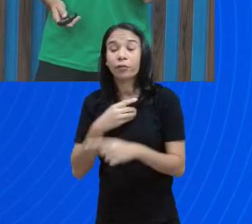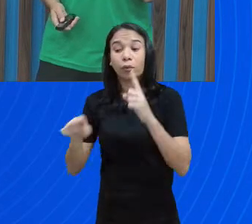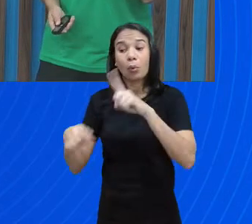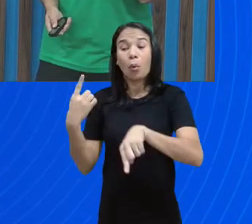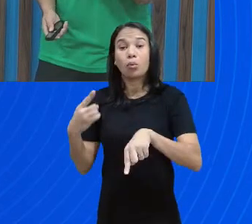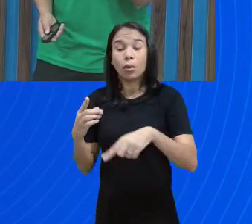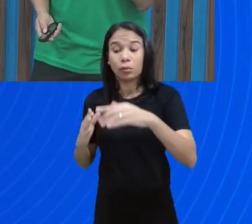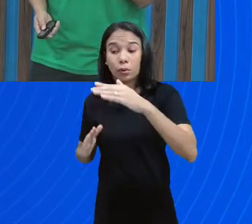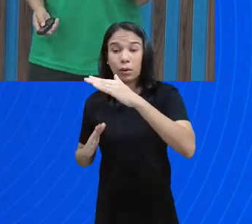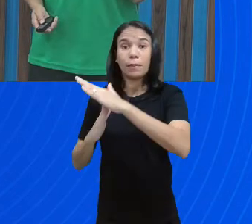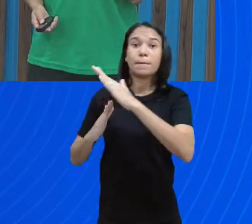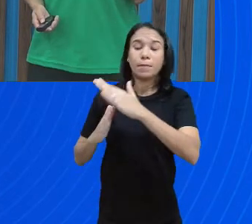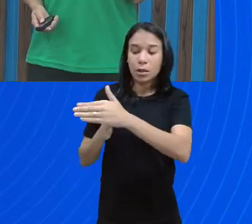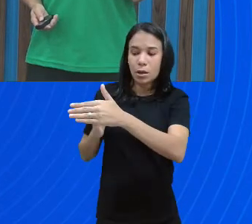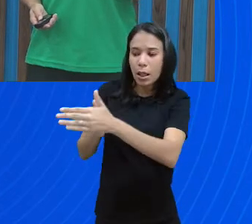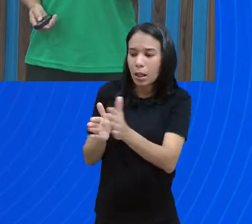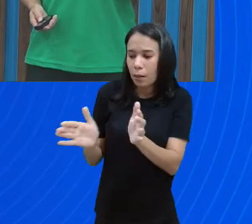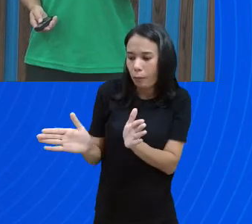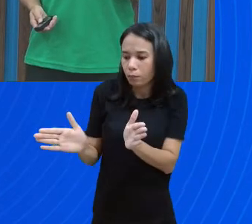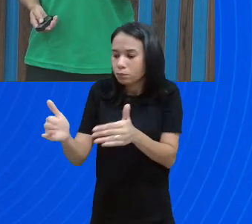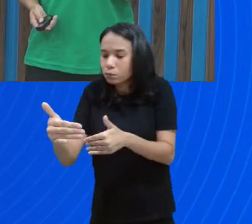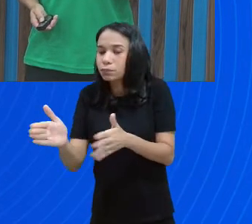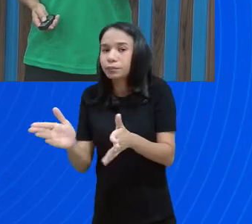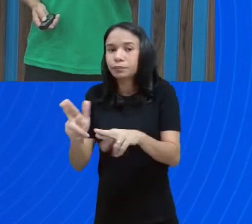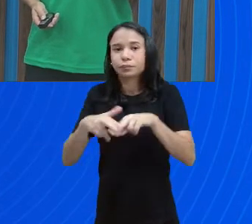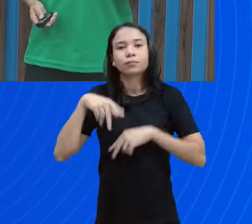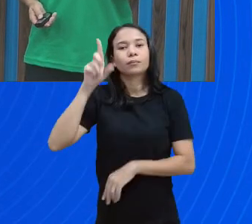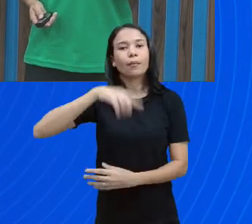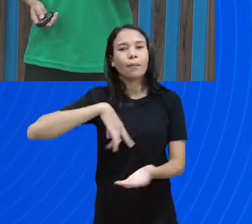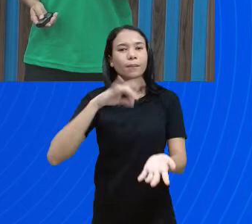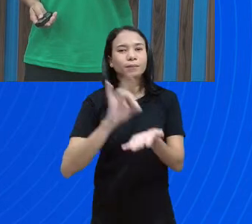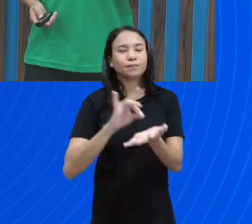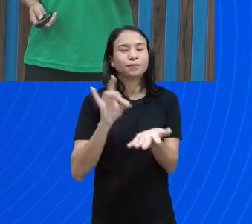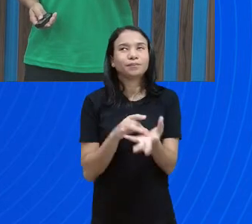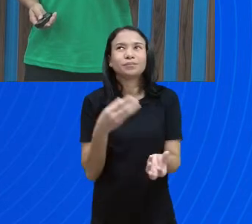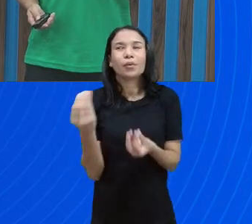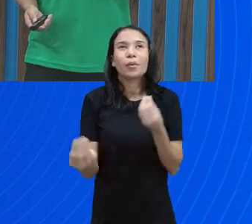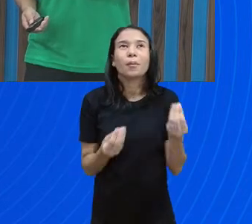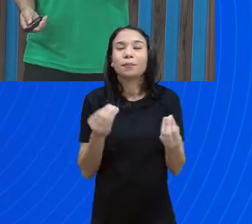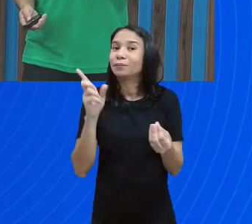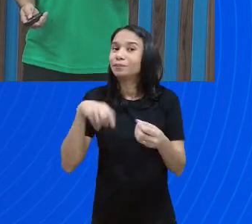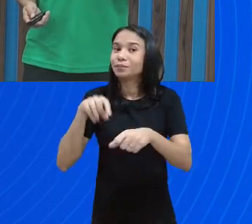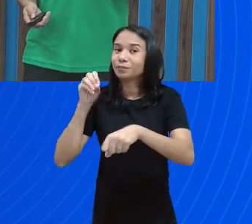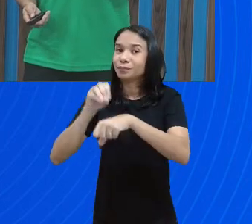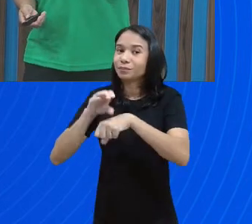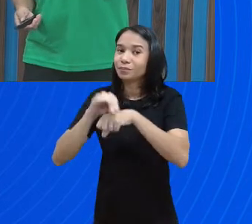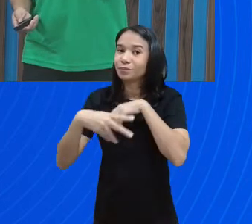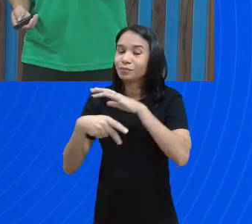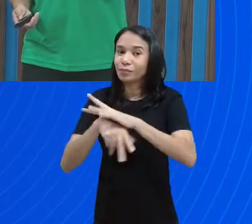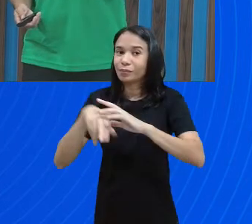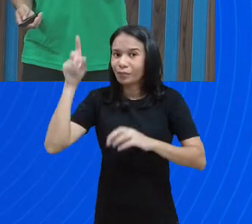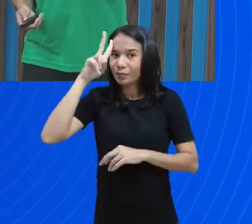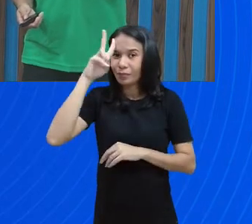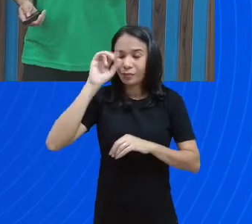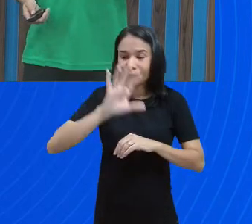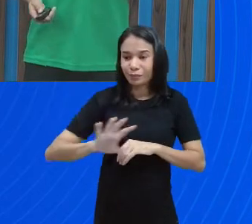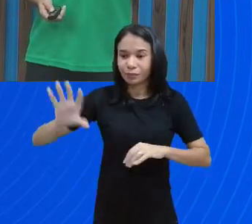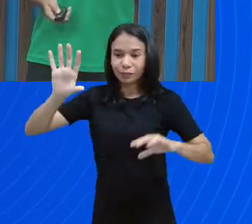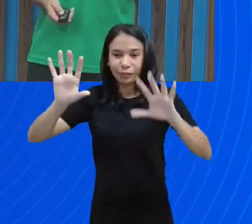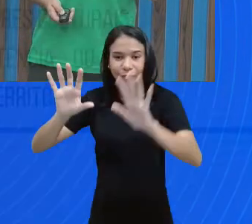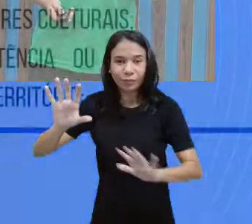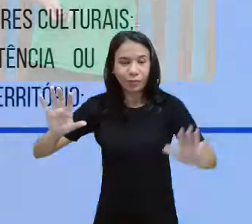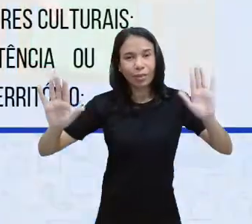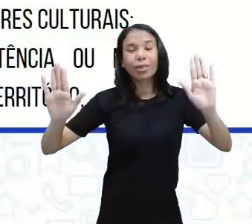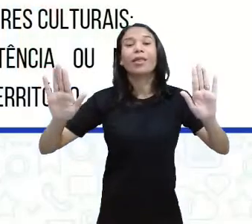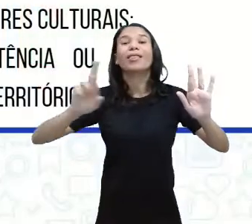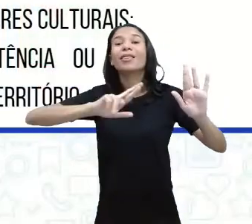de território. Veja só, essa aí é a grande, digamos assim, a grande dica para lembrar da diferença de nação e